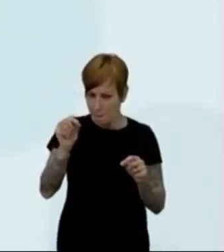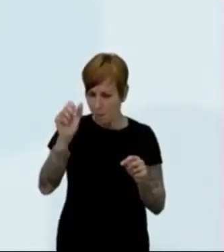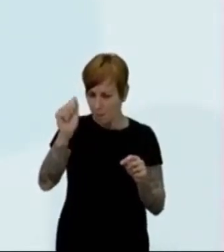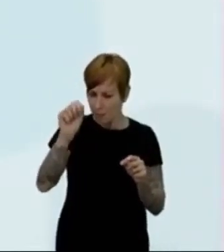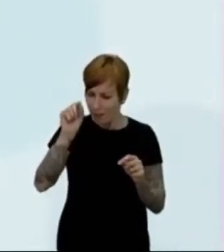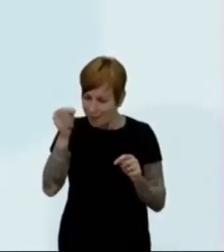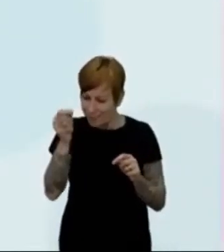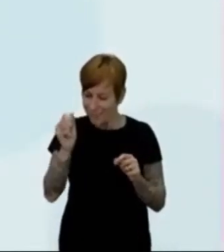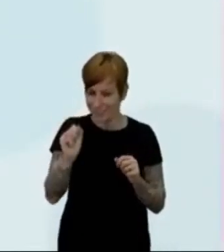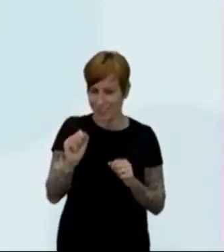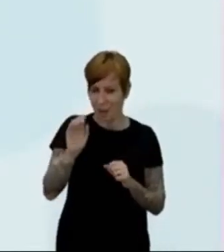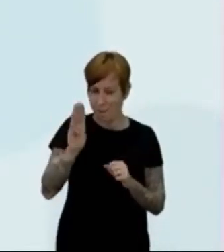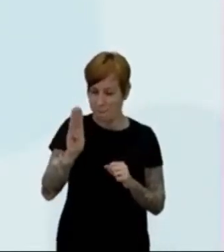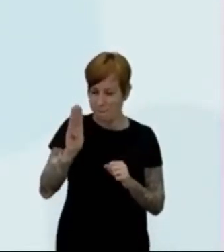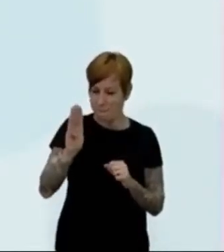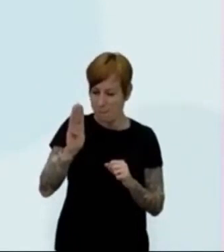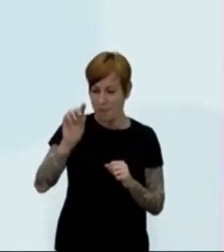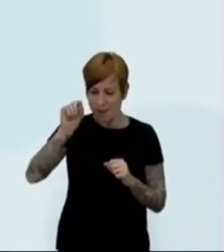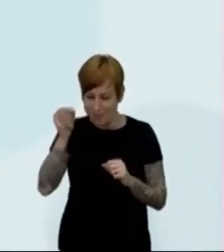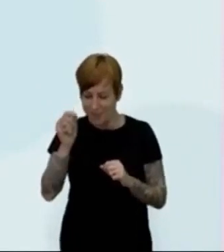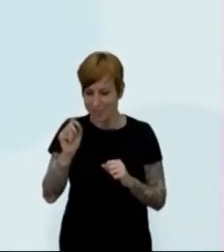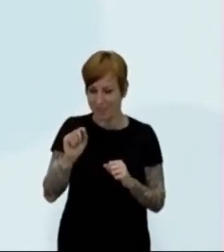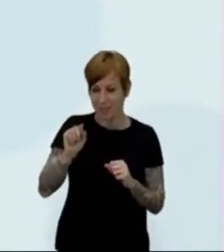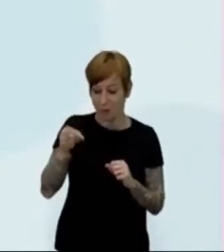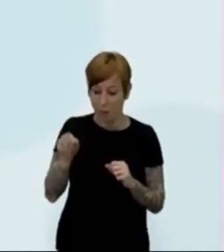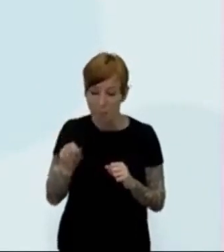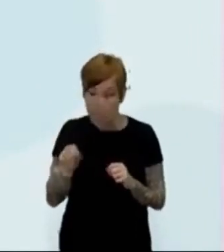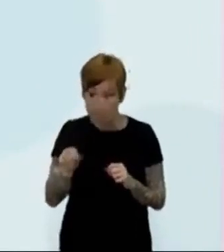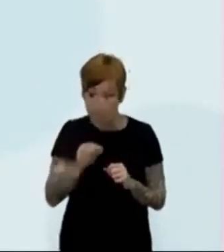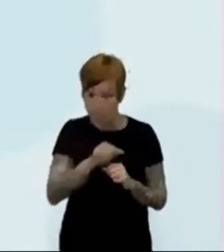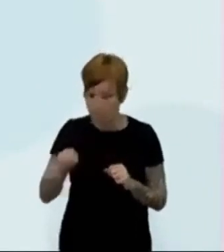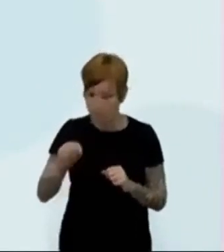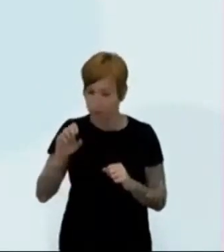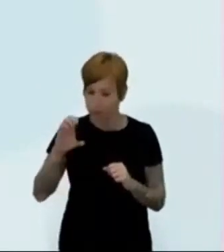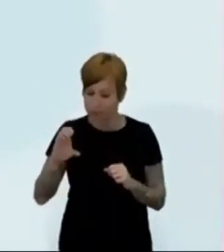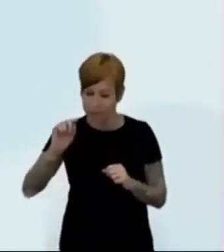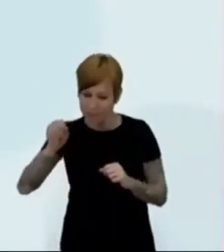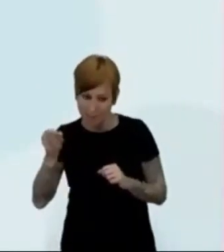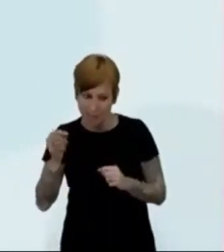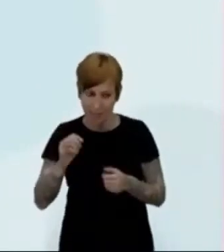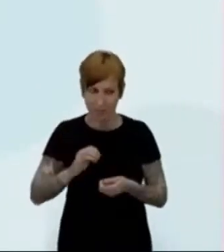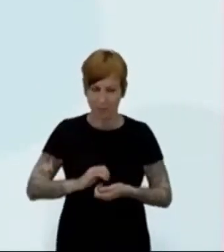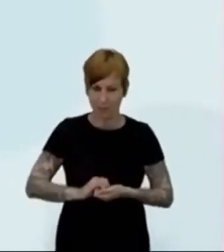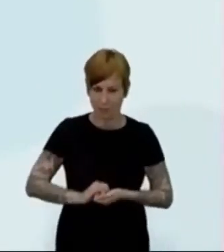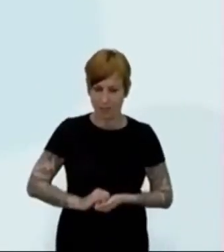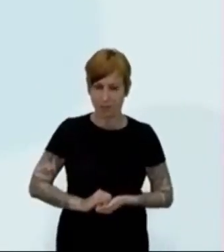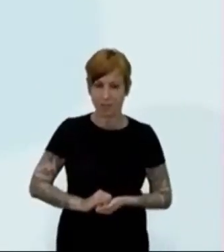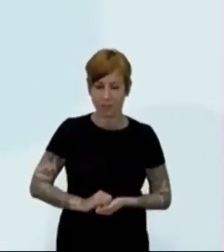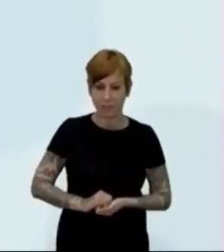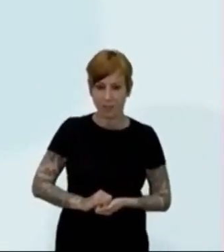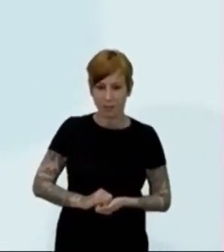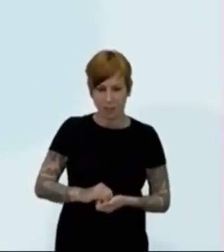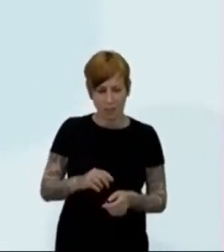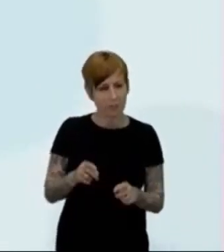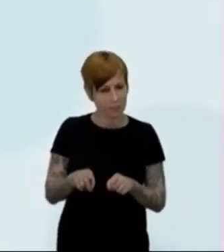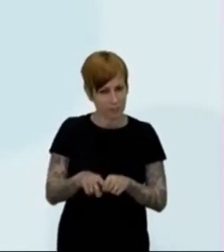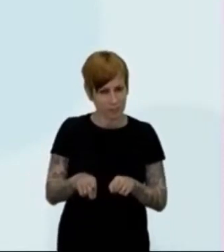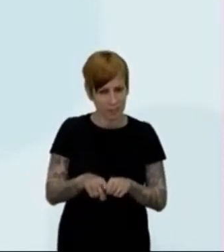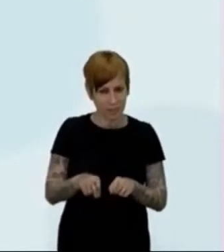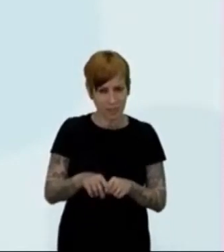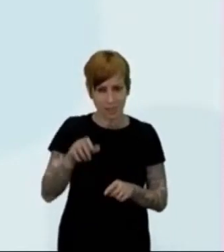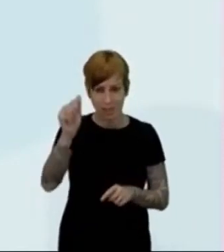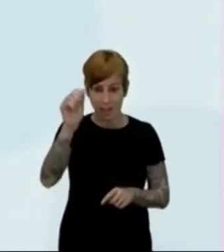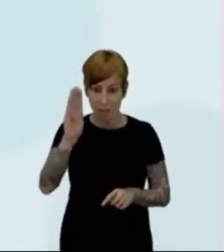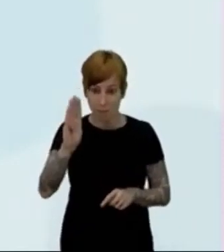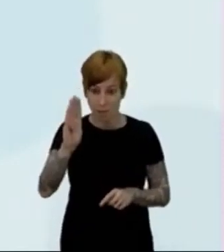A'. Na reta B, B e B'. Na reta C, C e C'. E a gente encontra aí alguns segmentos. Segmento AB,